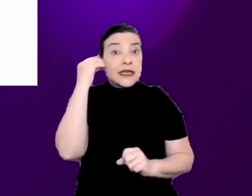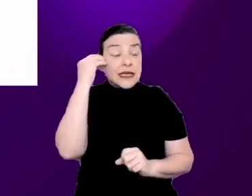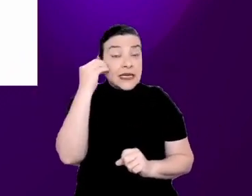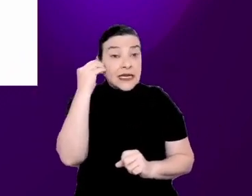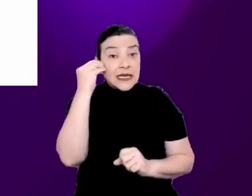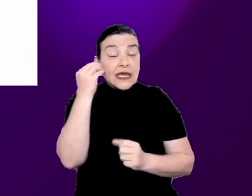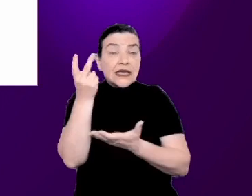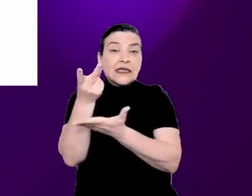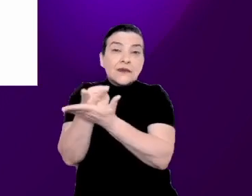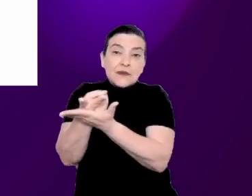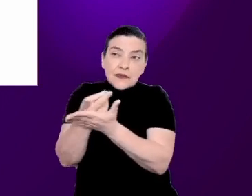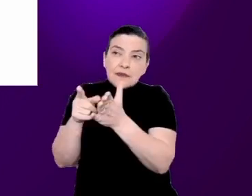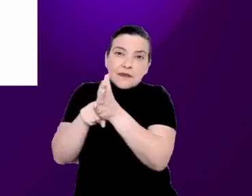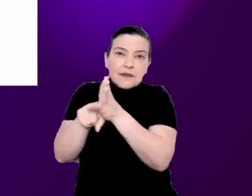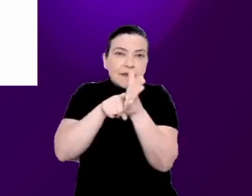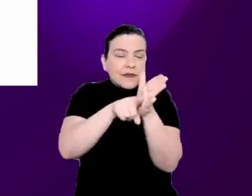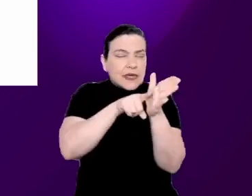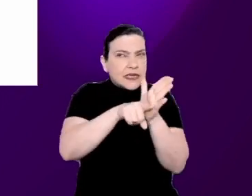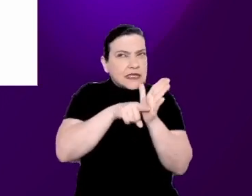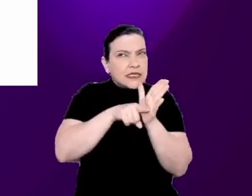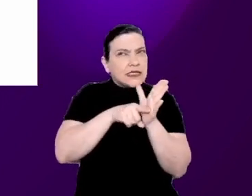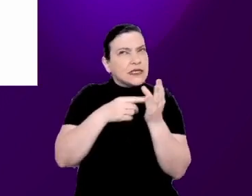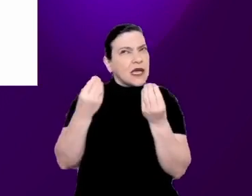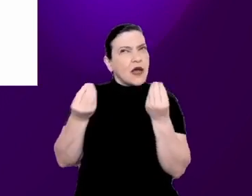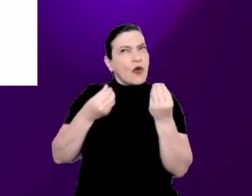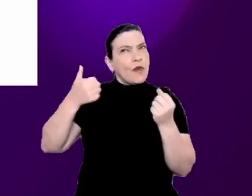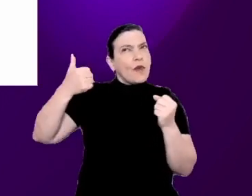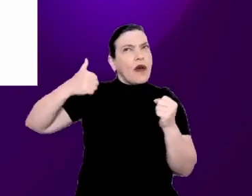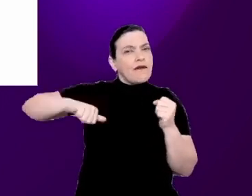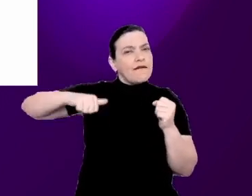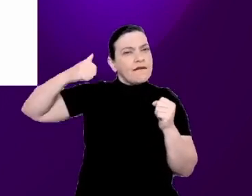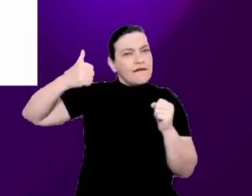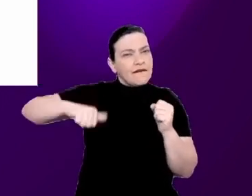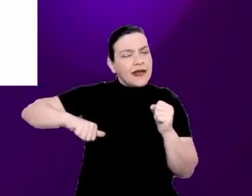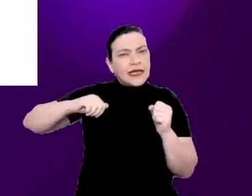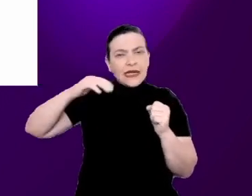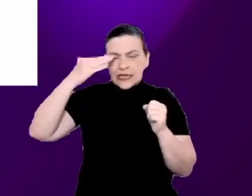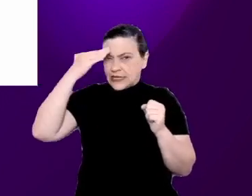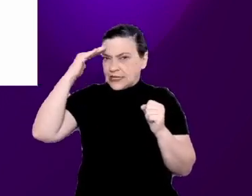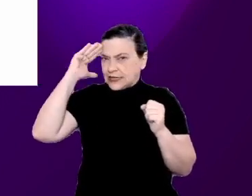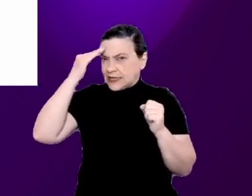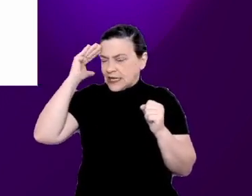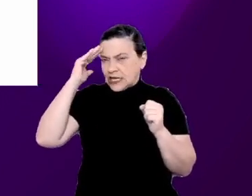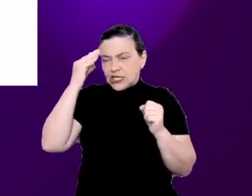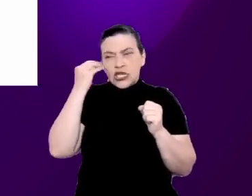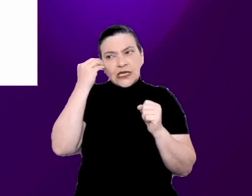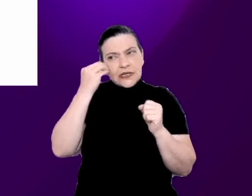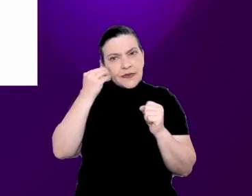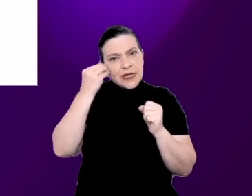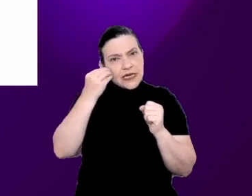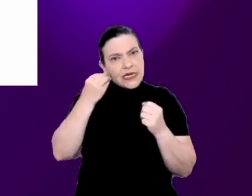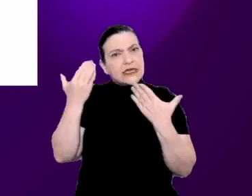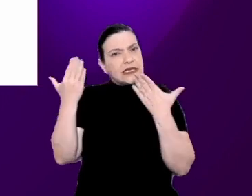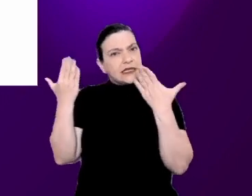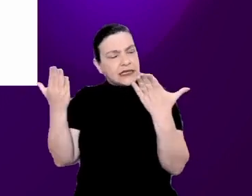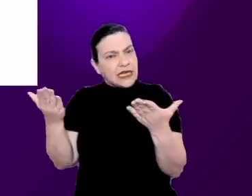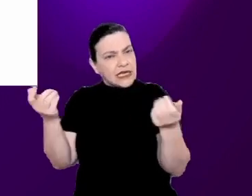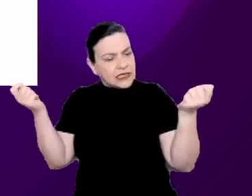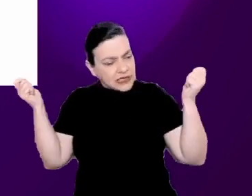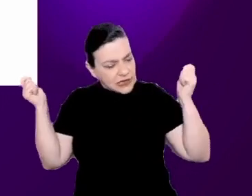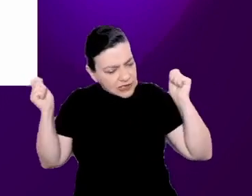nossas pesquisas, de como a gente mede, como a gente entende a experiência que esse paciente está tendo, que eu posso